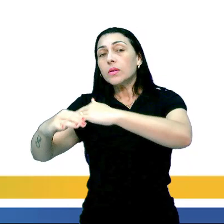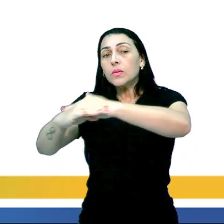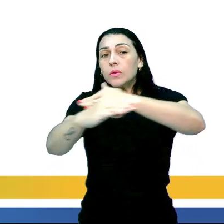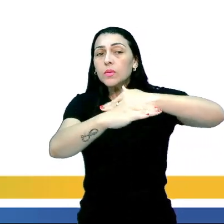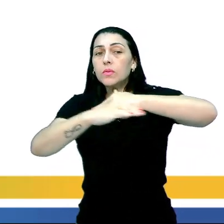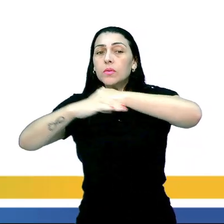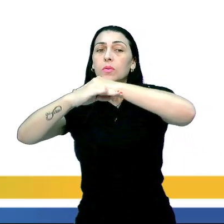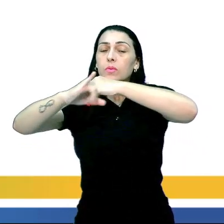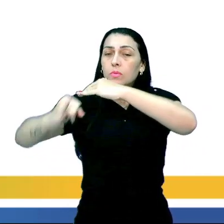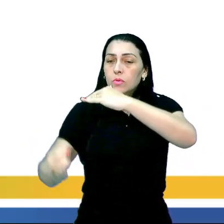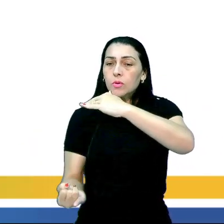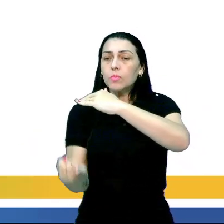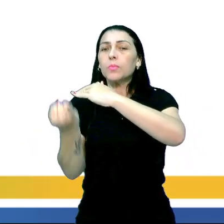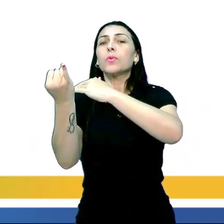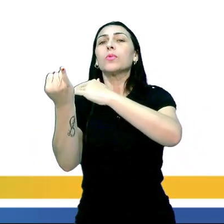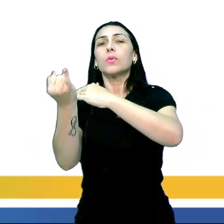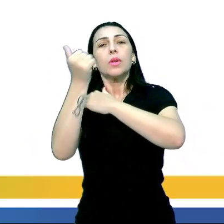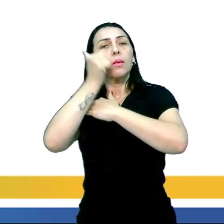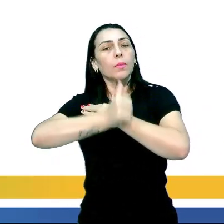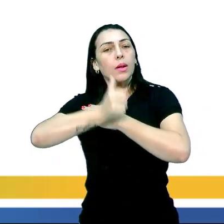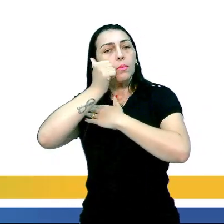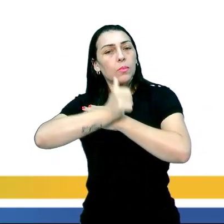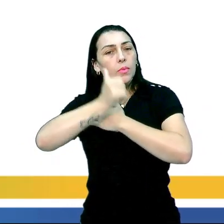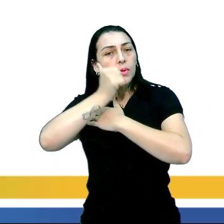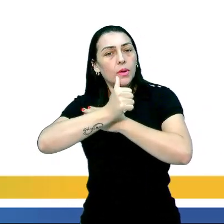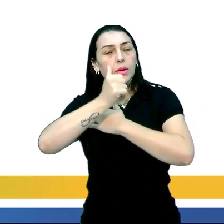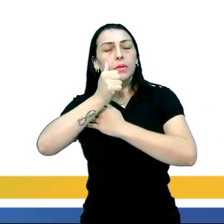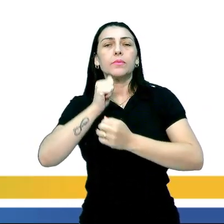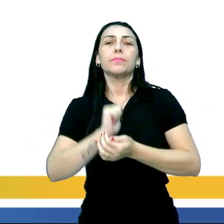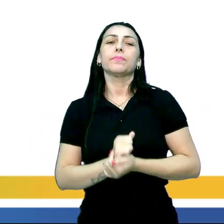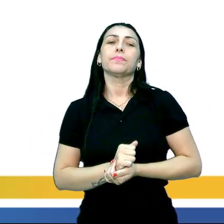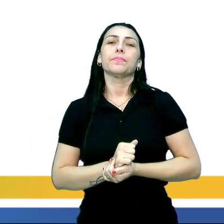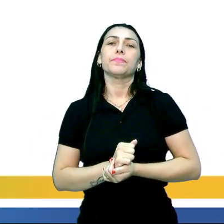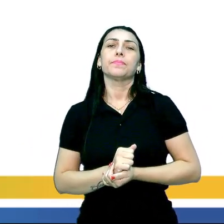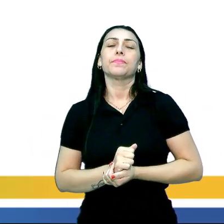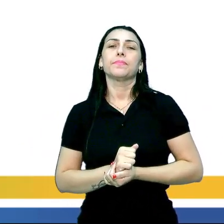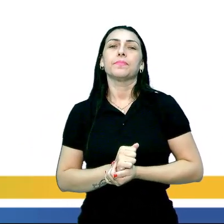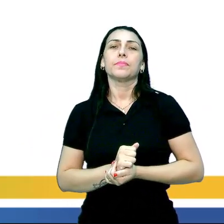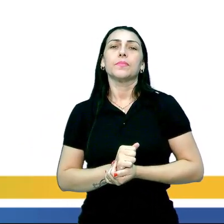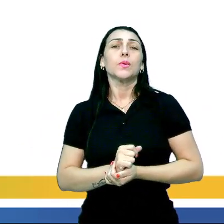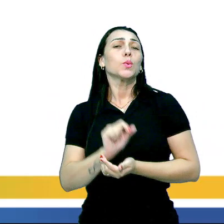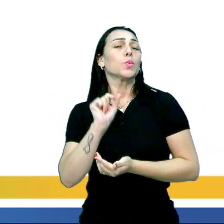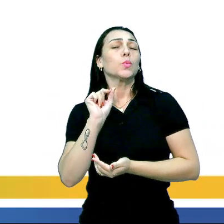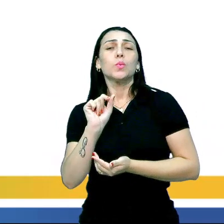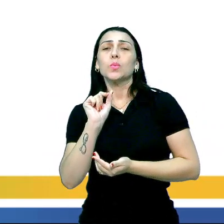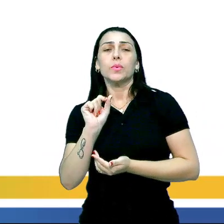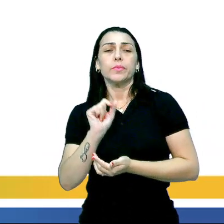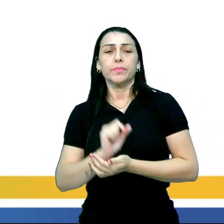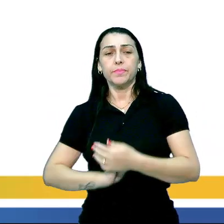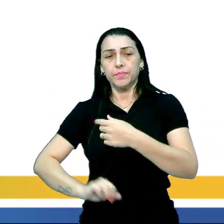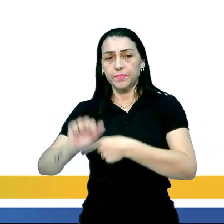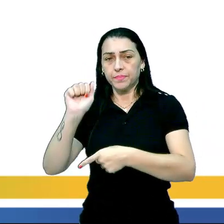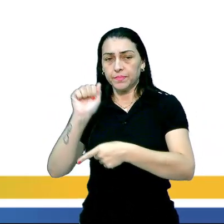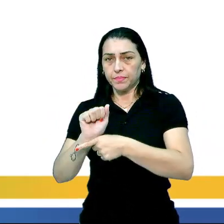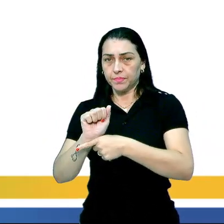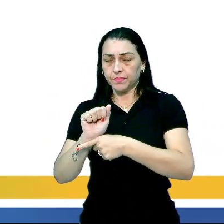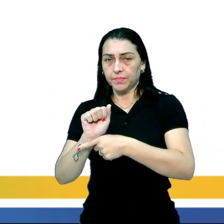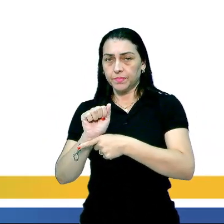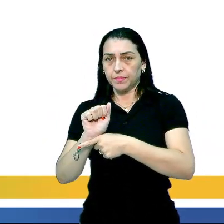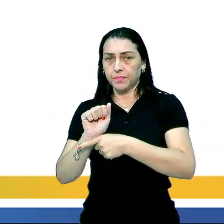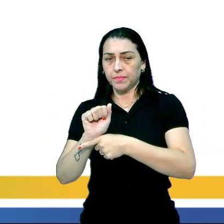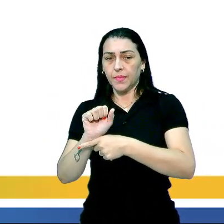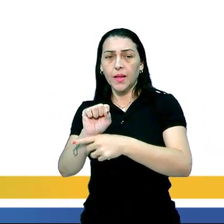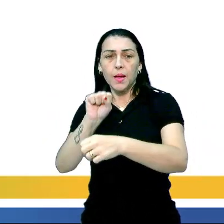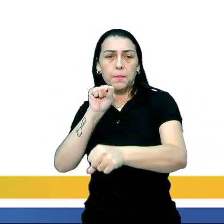de uma condição de igualdade e de oportunidade, em virtude da ou